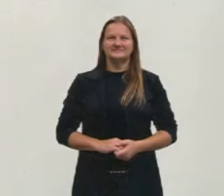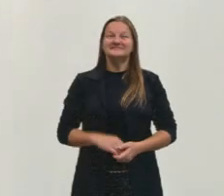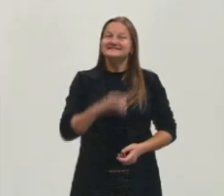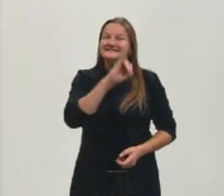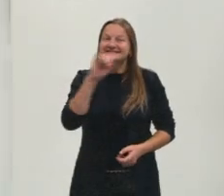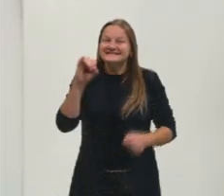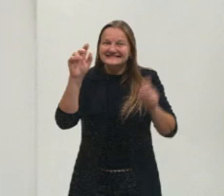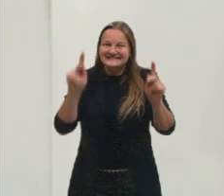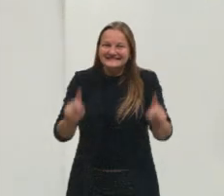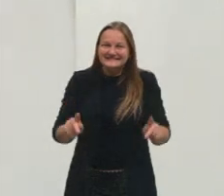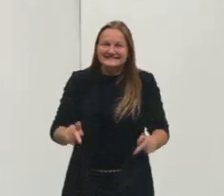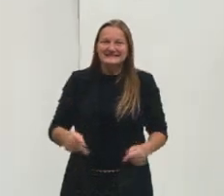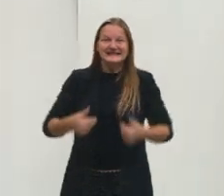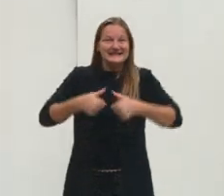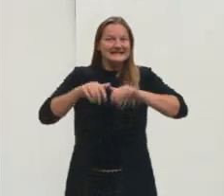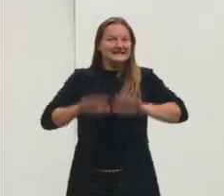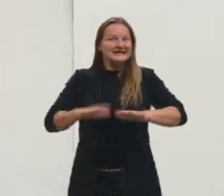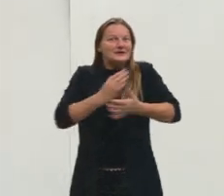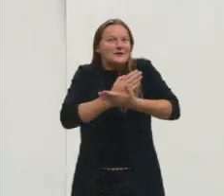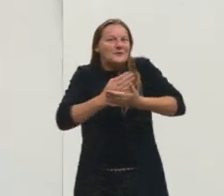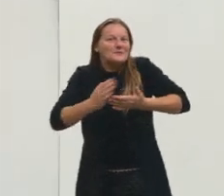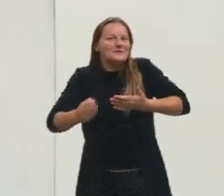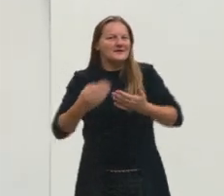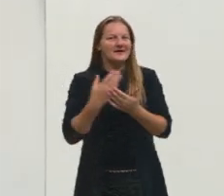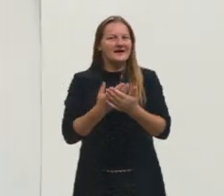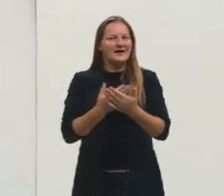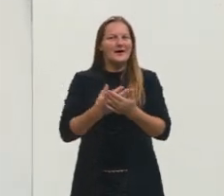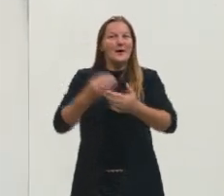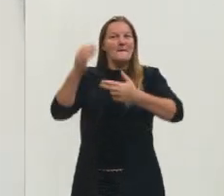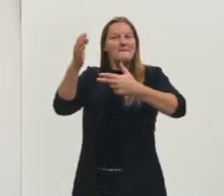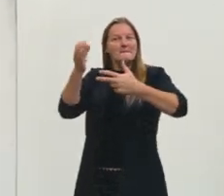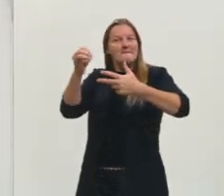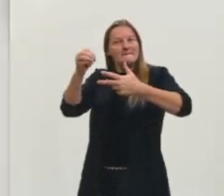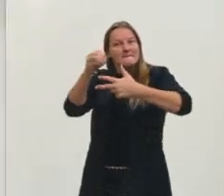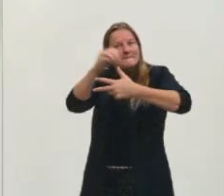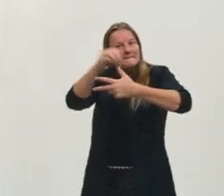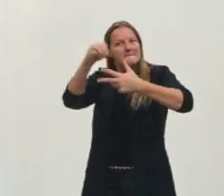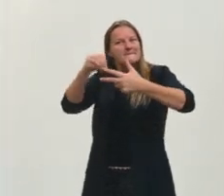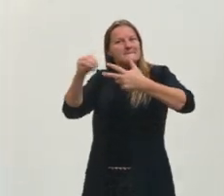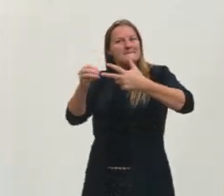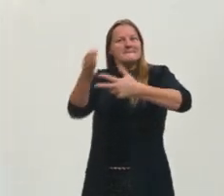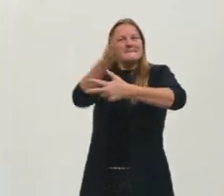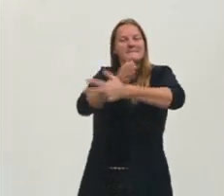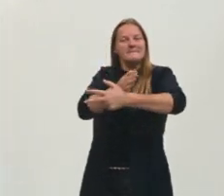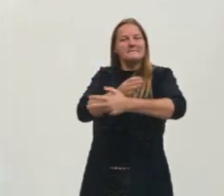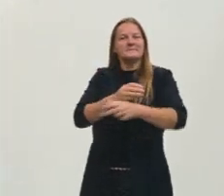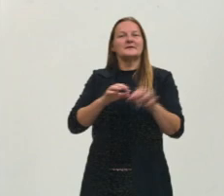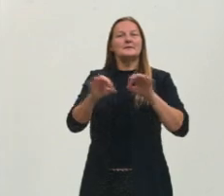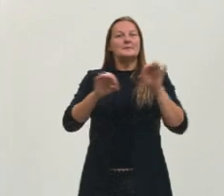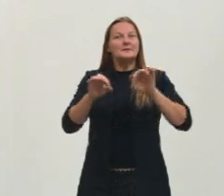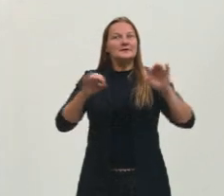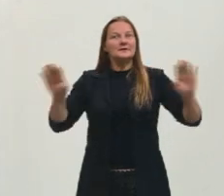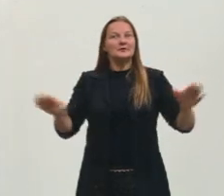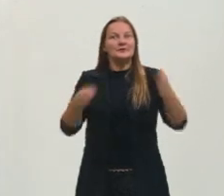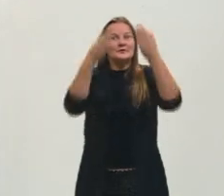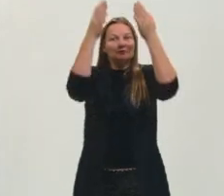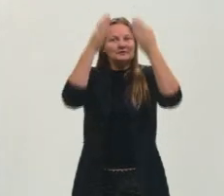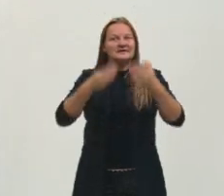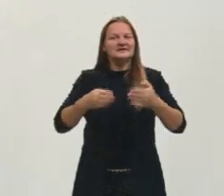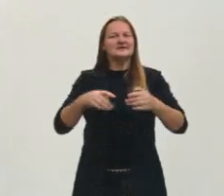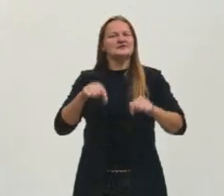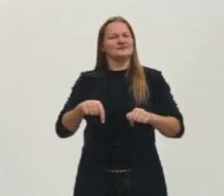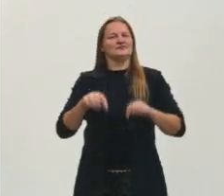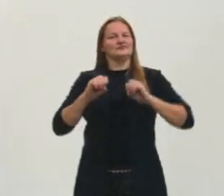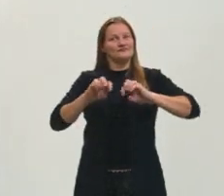o Olá pessoal estamos começando mais um prêmio em um projeto da secretaria do estado